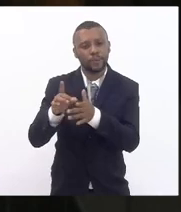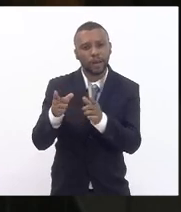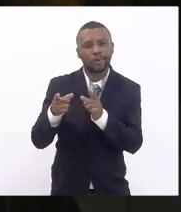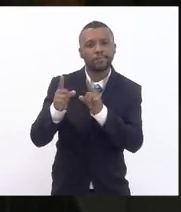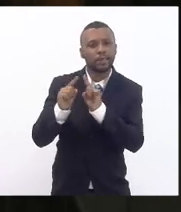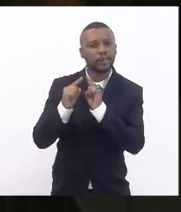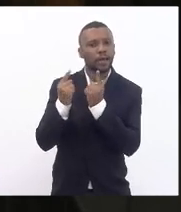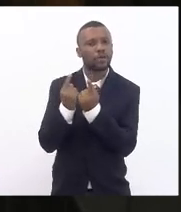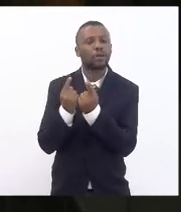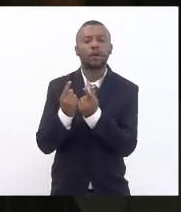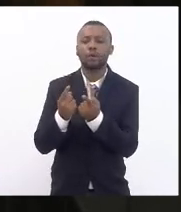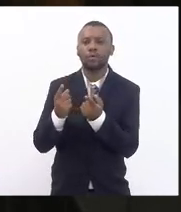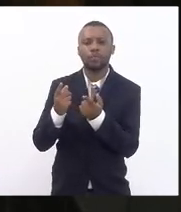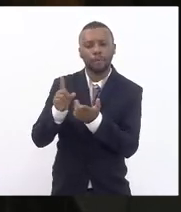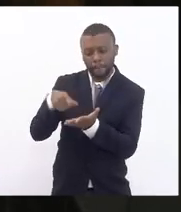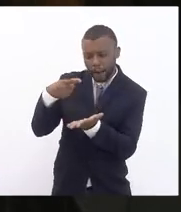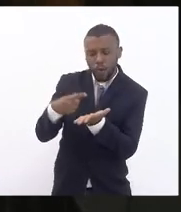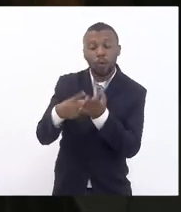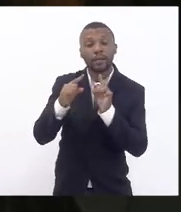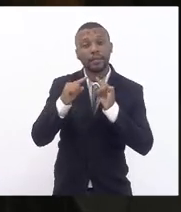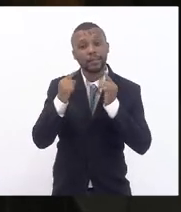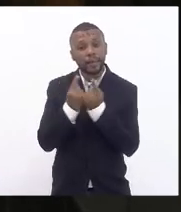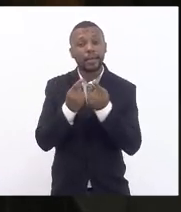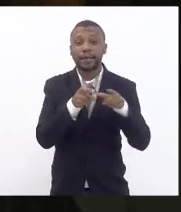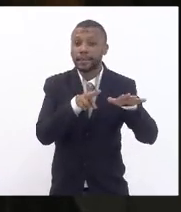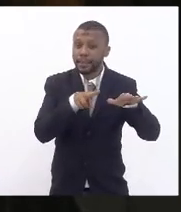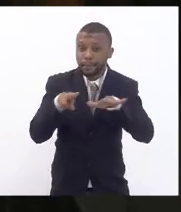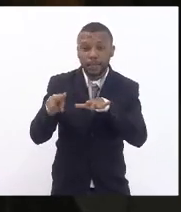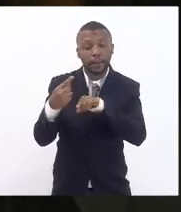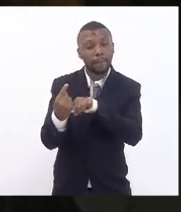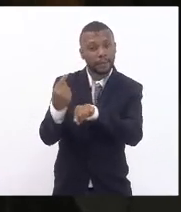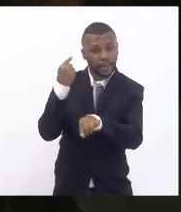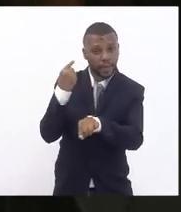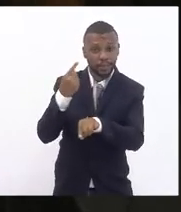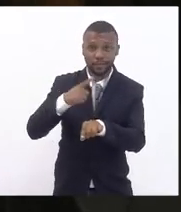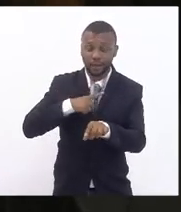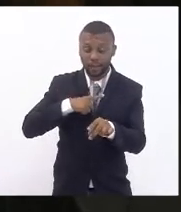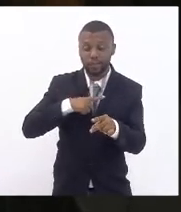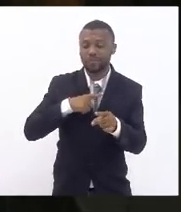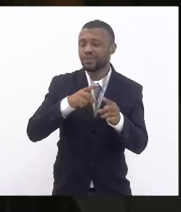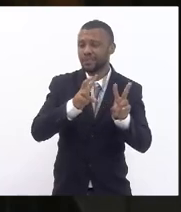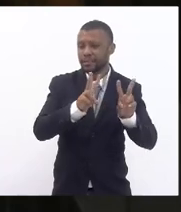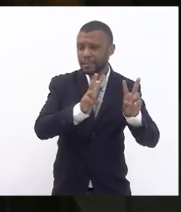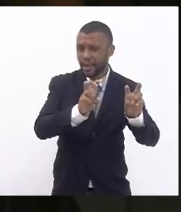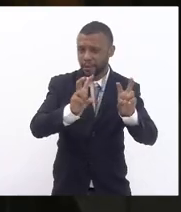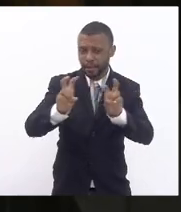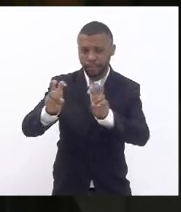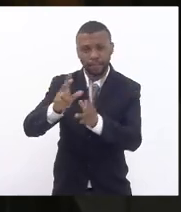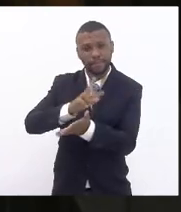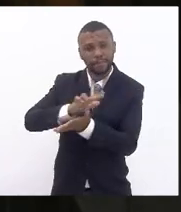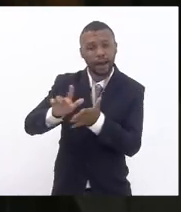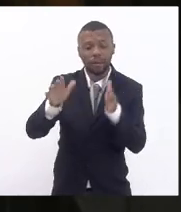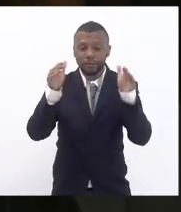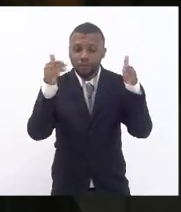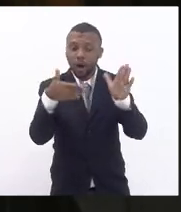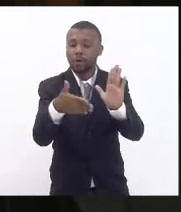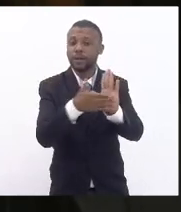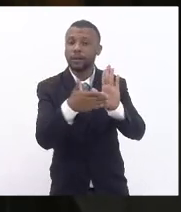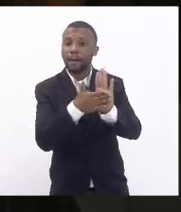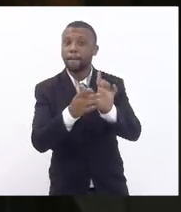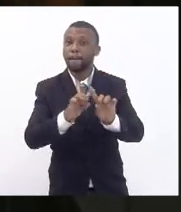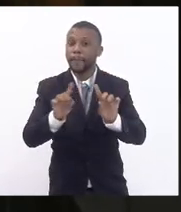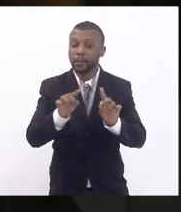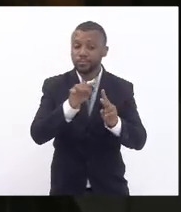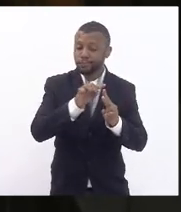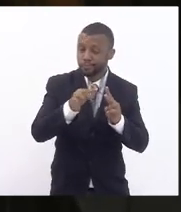na semana passada e houve duas propostas objetivas. Vários temas foram tratados em torno dessa pauta, mas dois encaminhamentos